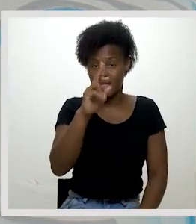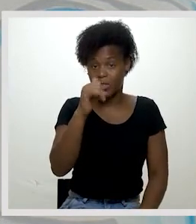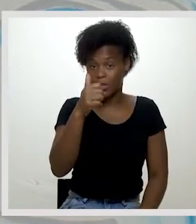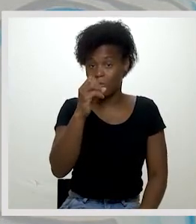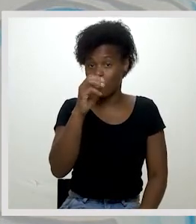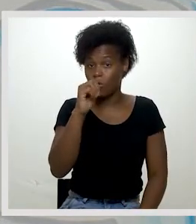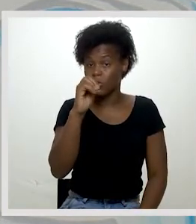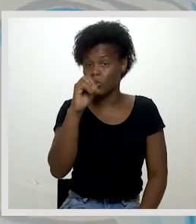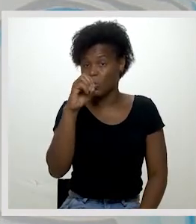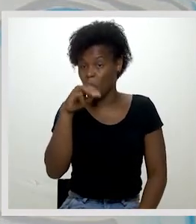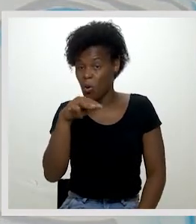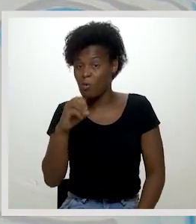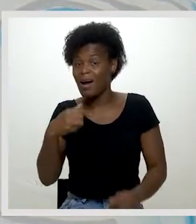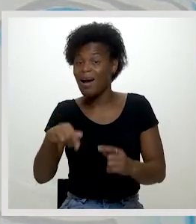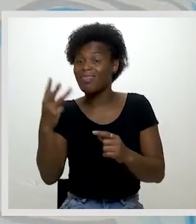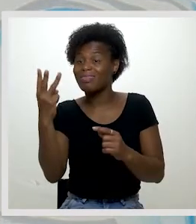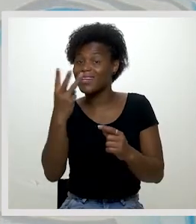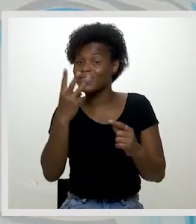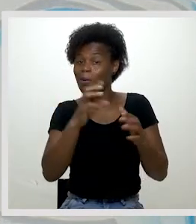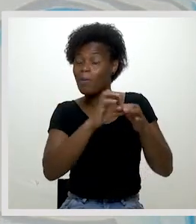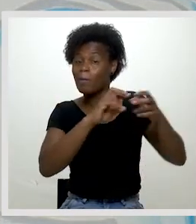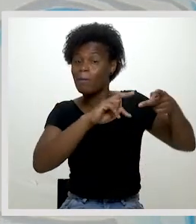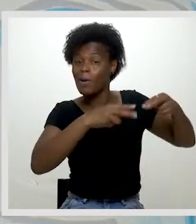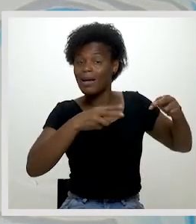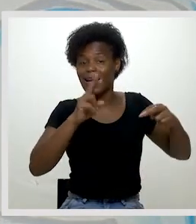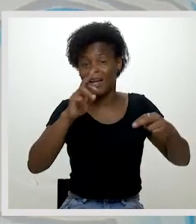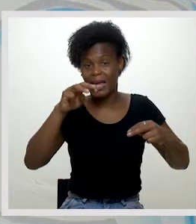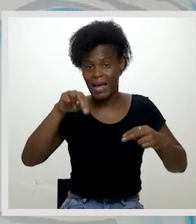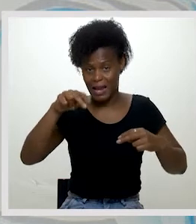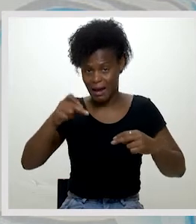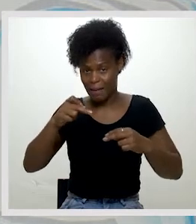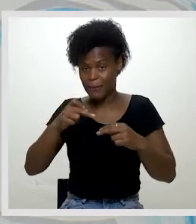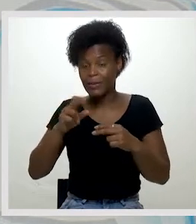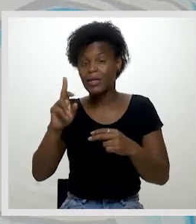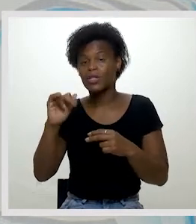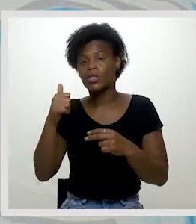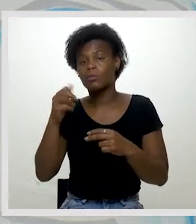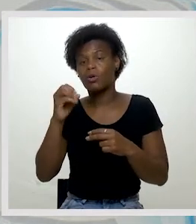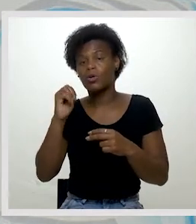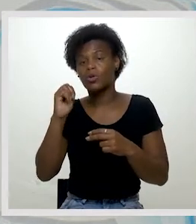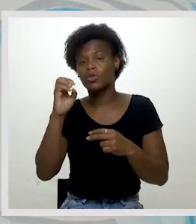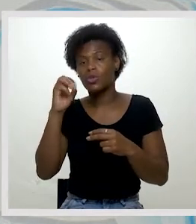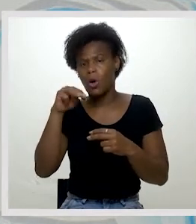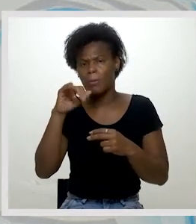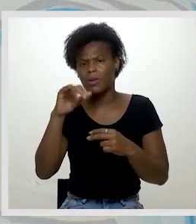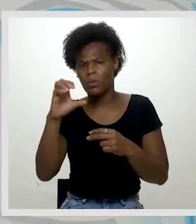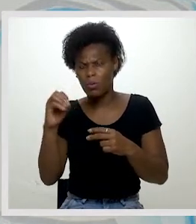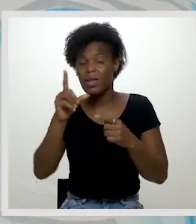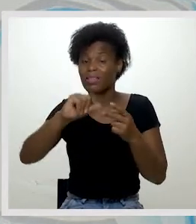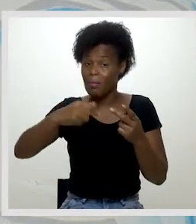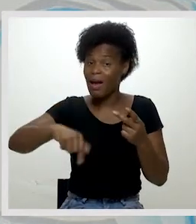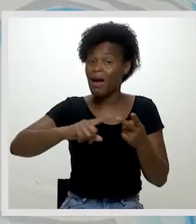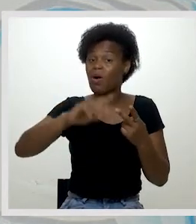ela possui cerca de 3 moléculas de RNA ribossômico e possui cerca de